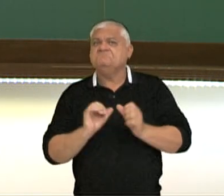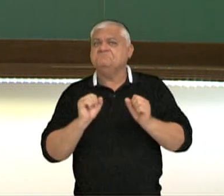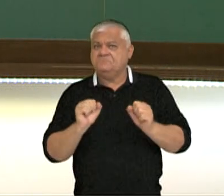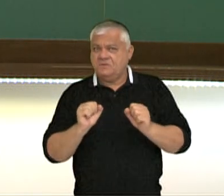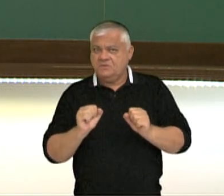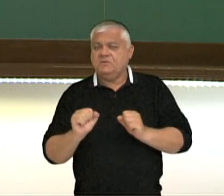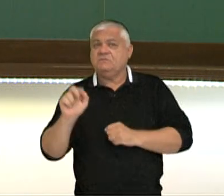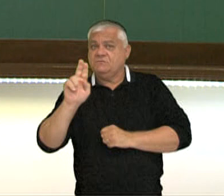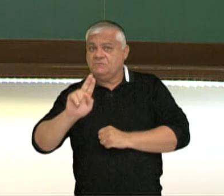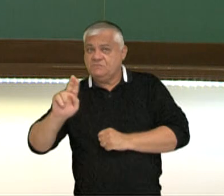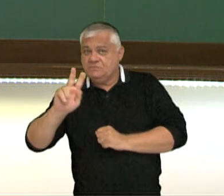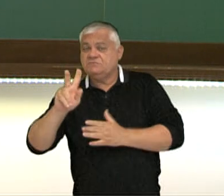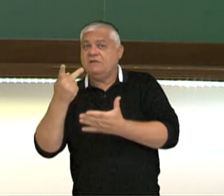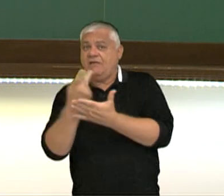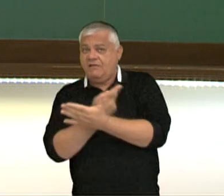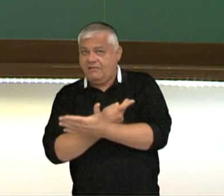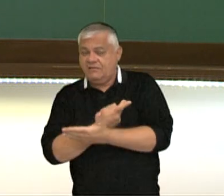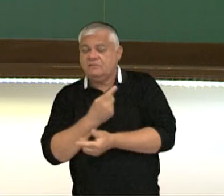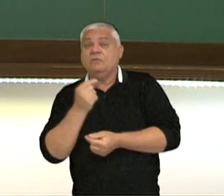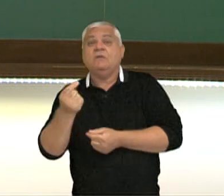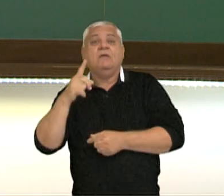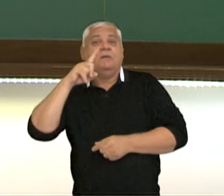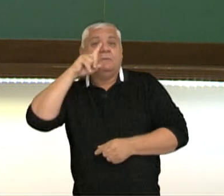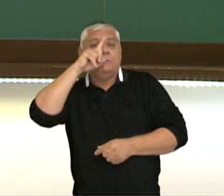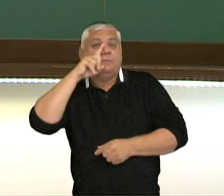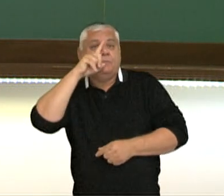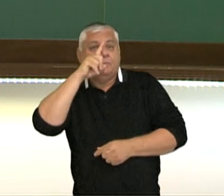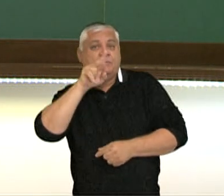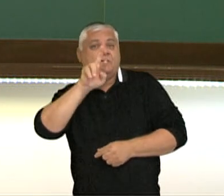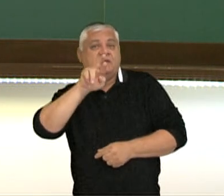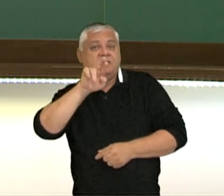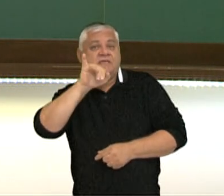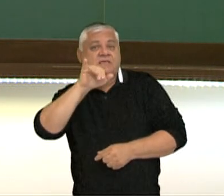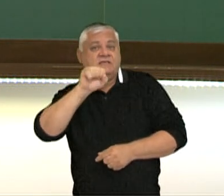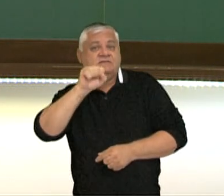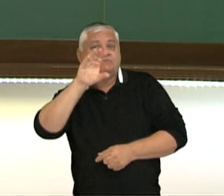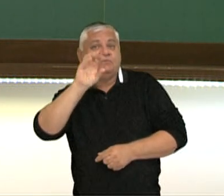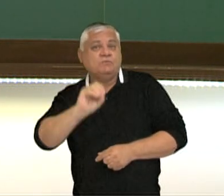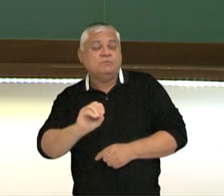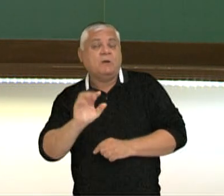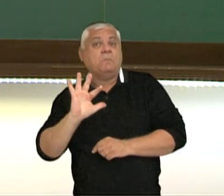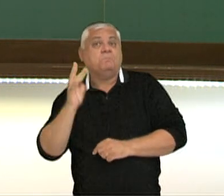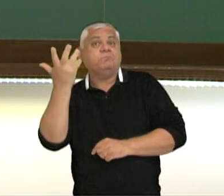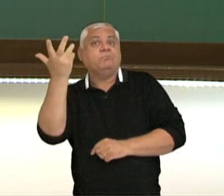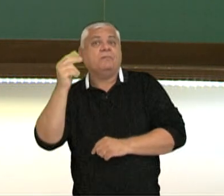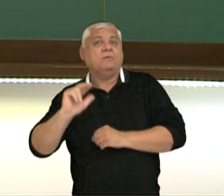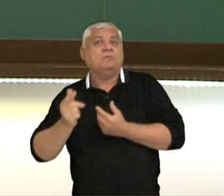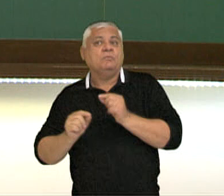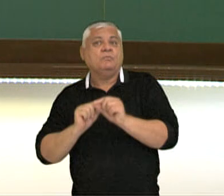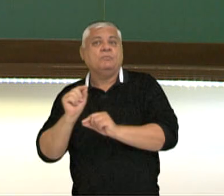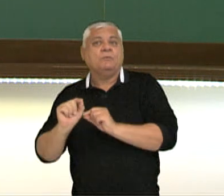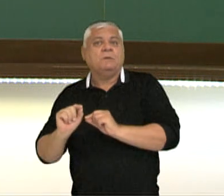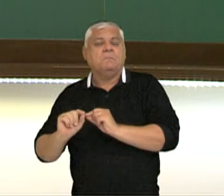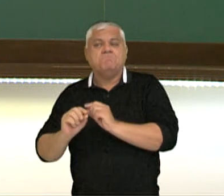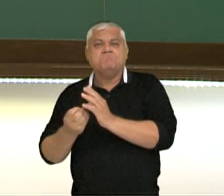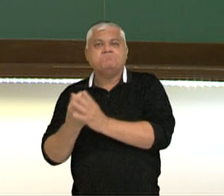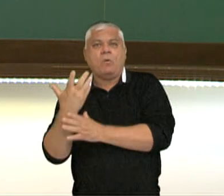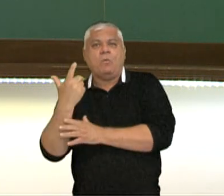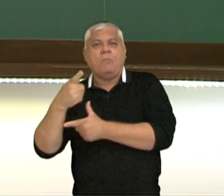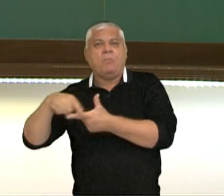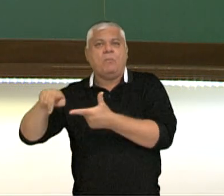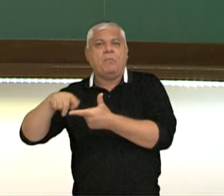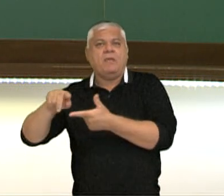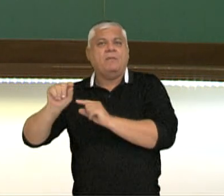desse uso inadequado? Que riscos podem ser desencadeados, né? Que problemas podem ser